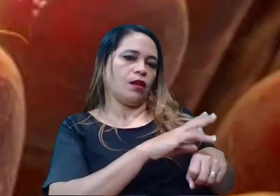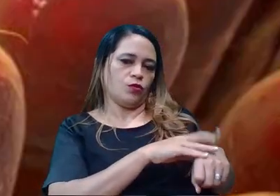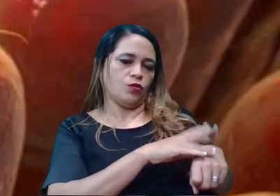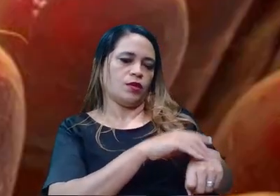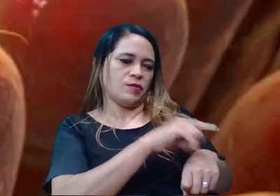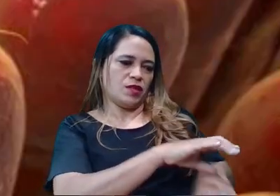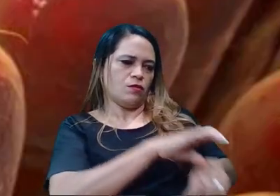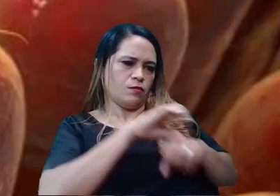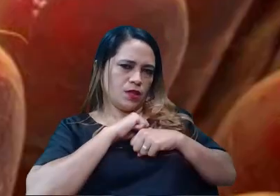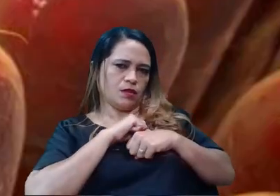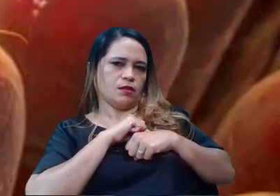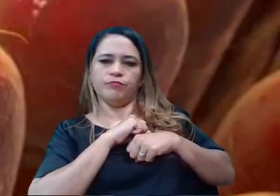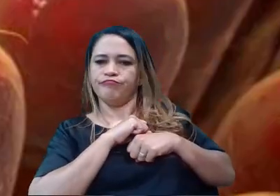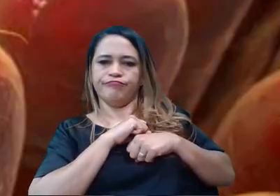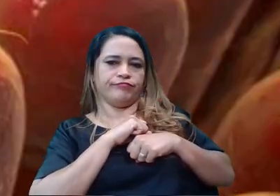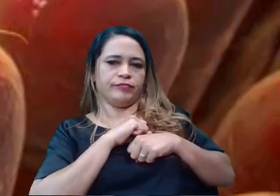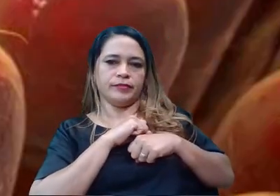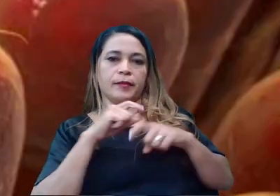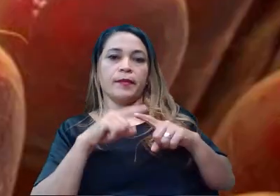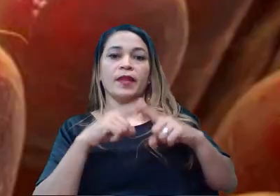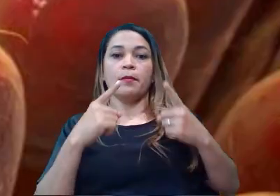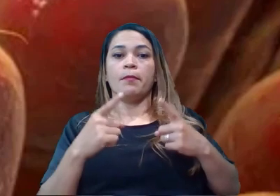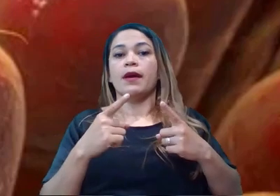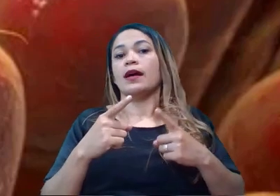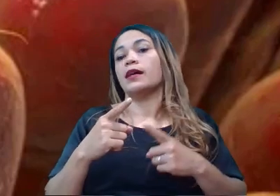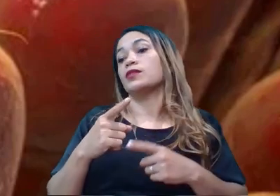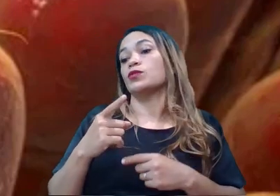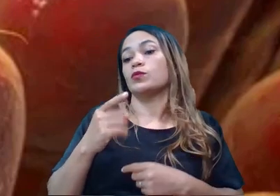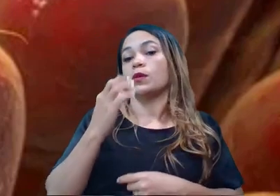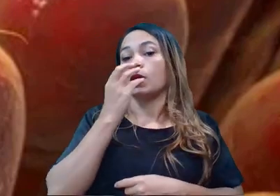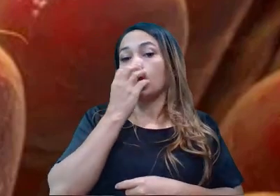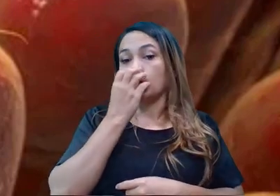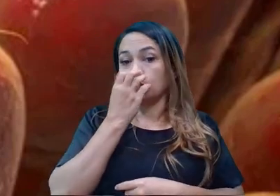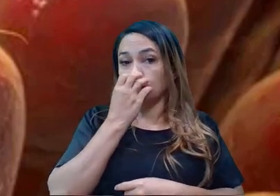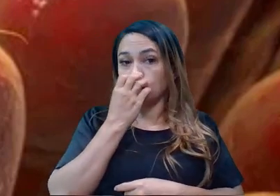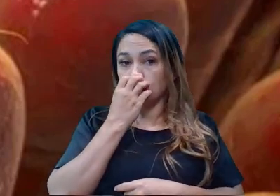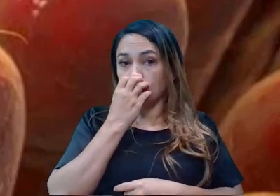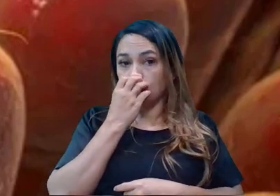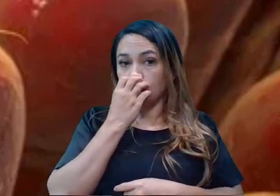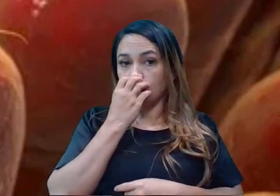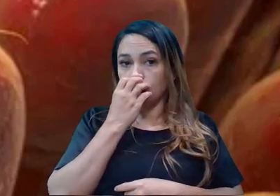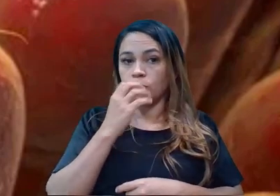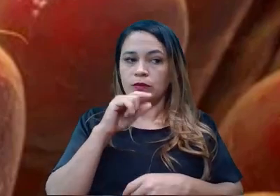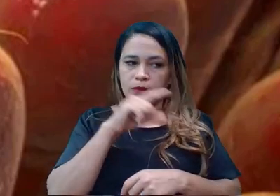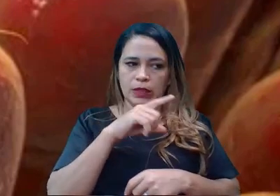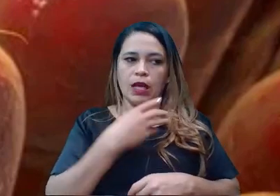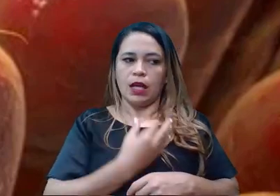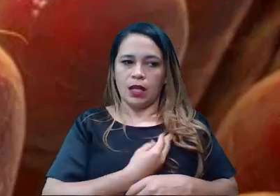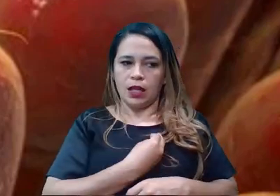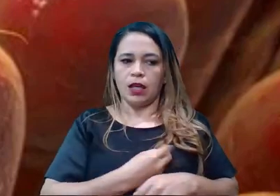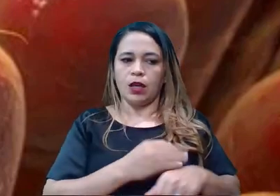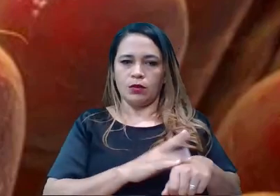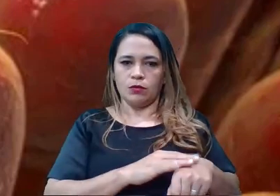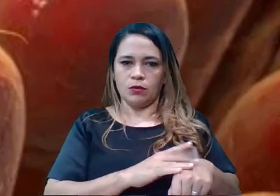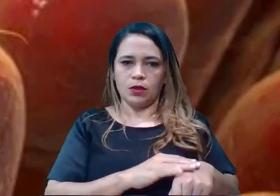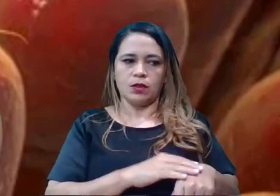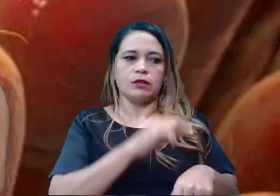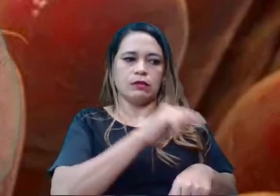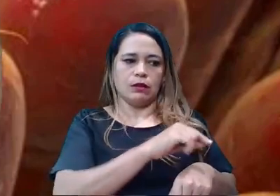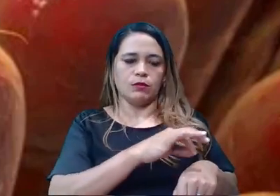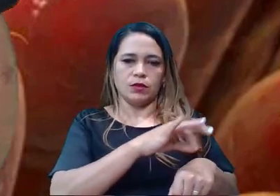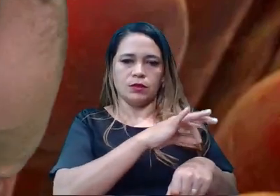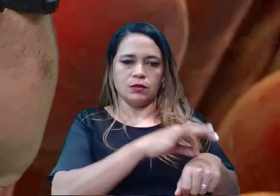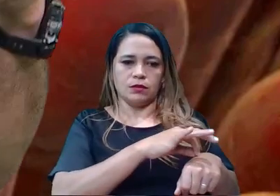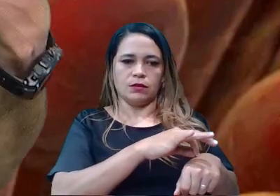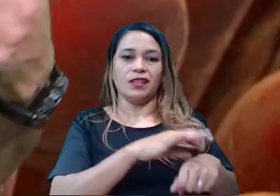O problema é que o cachorro é um reservatório do protozoário, se o cachorro estiver contaminado, tá bom? Então vamos imaginar o seguinte,